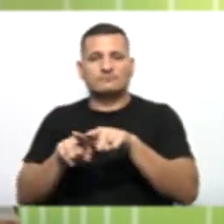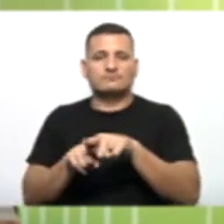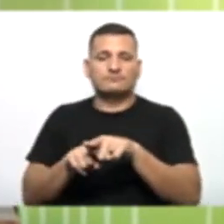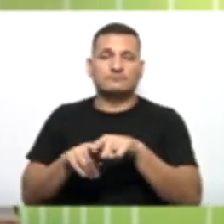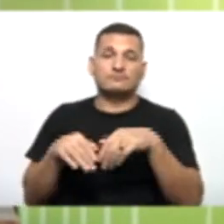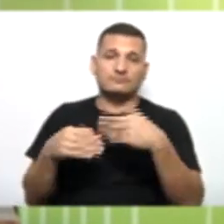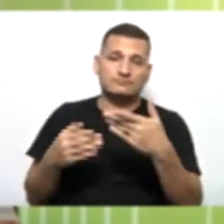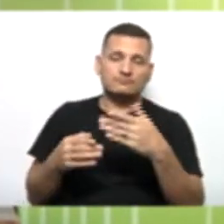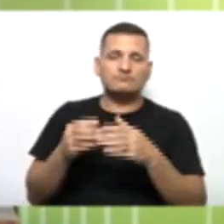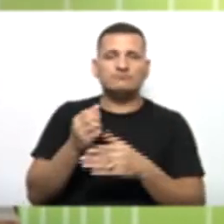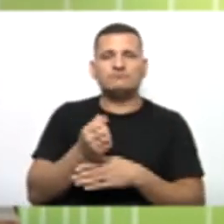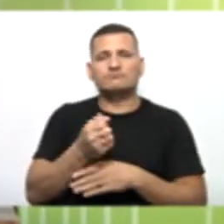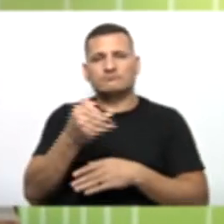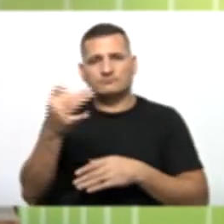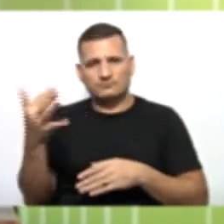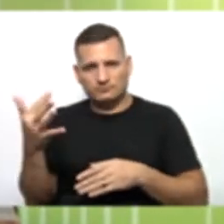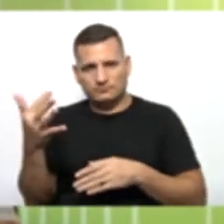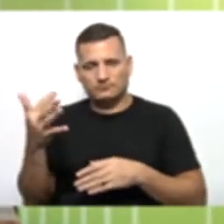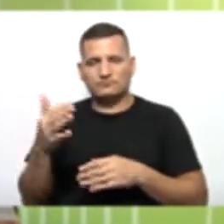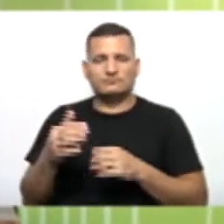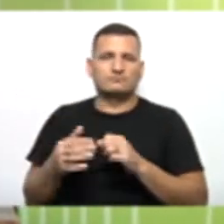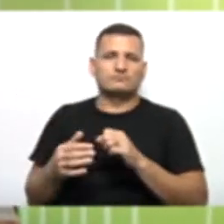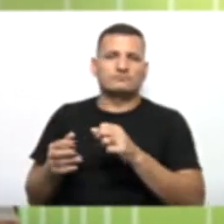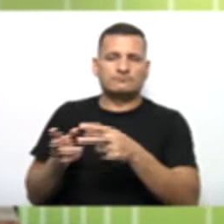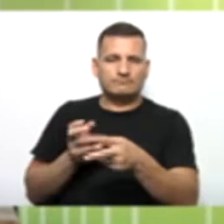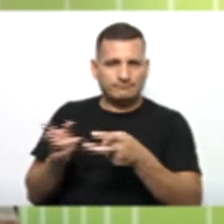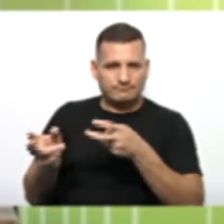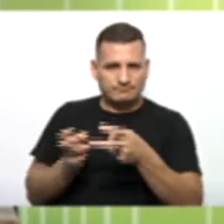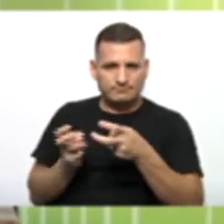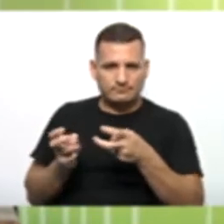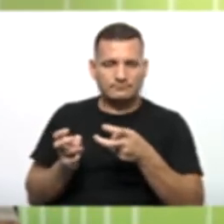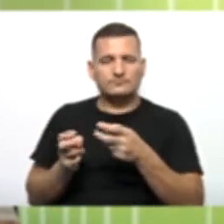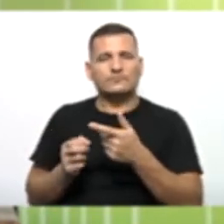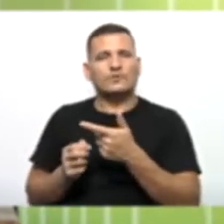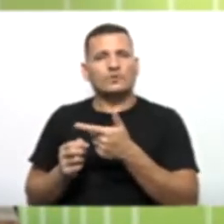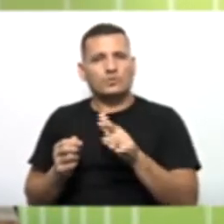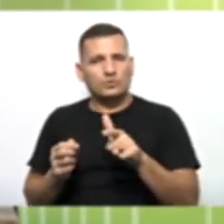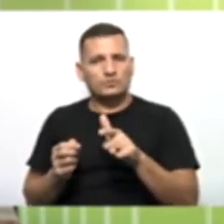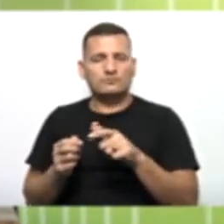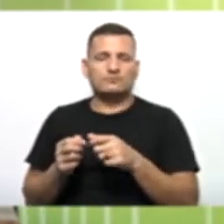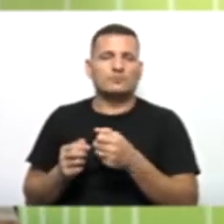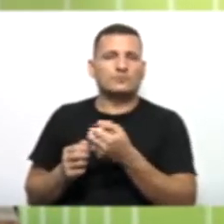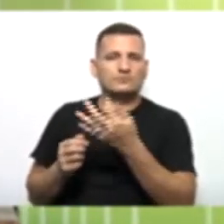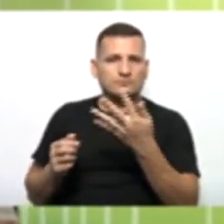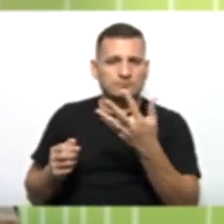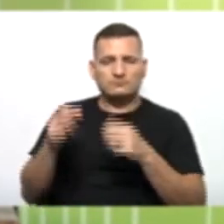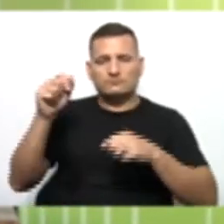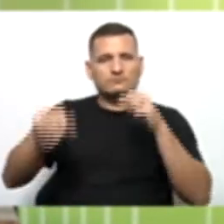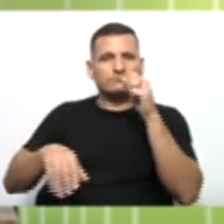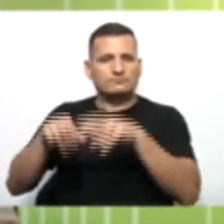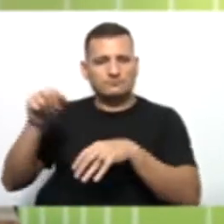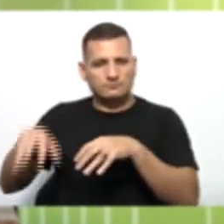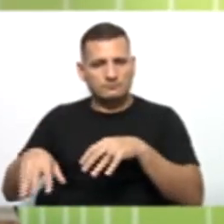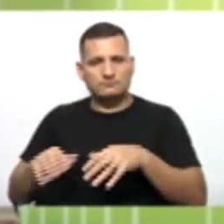a quantidade de recursos que é retirada do meio ambiente e a quantidade de dejetos que é nele descartado. O